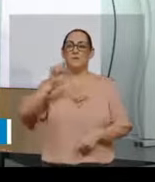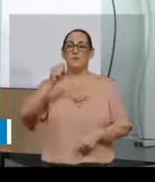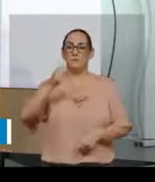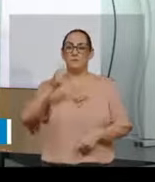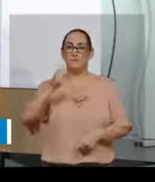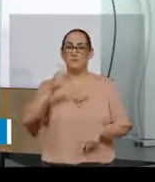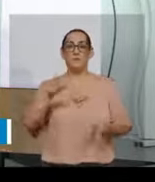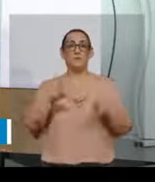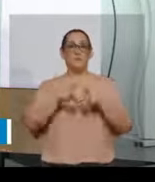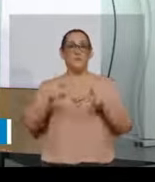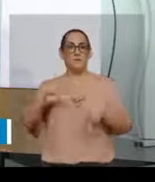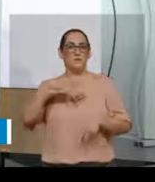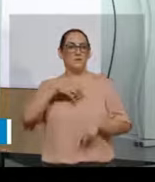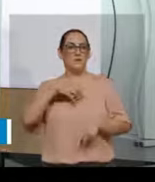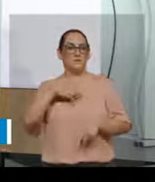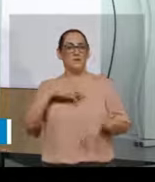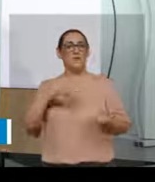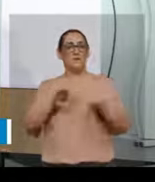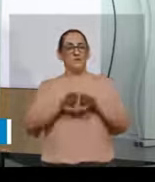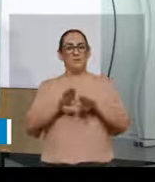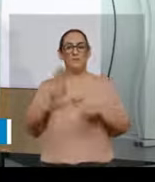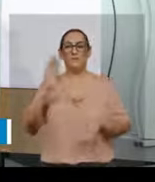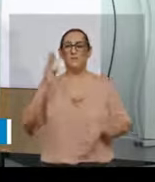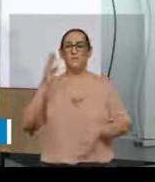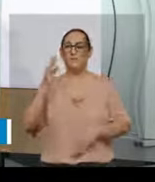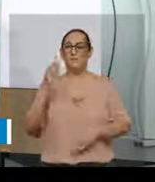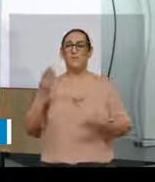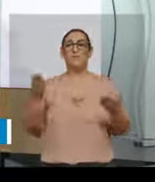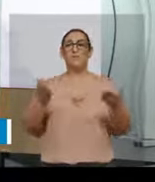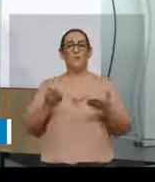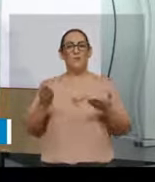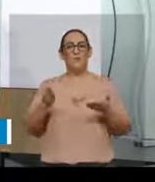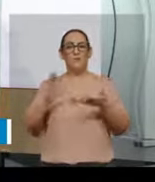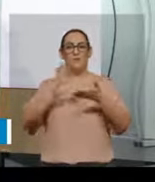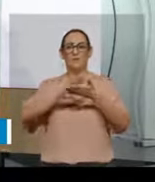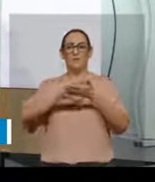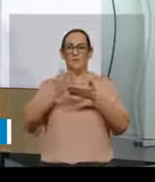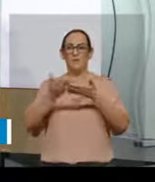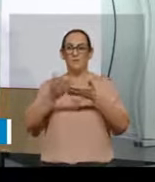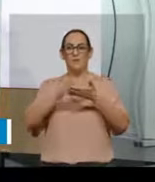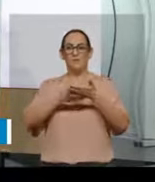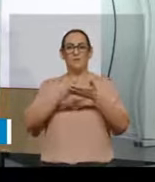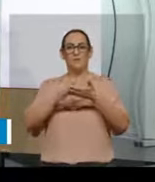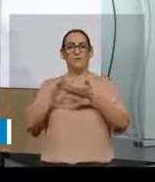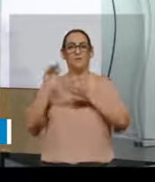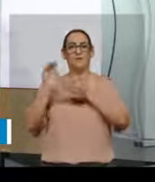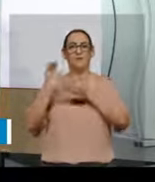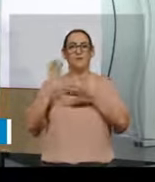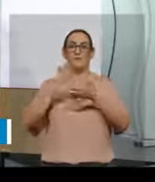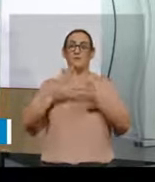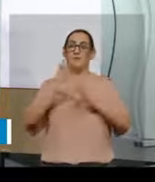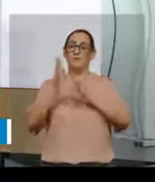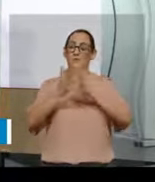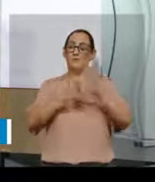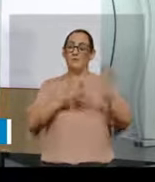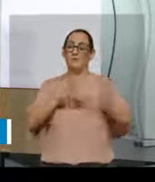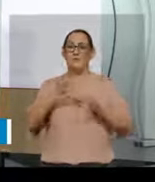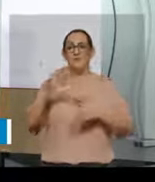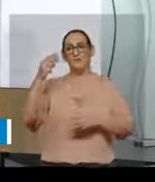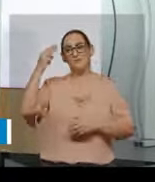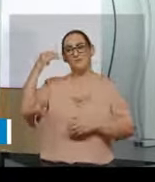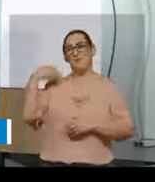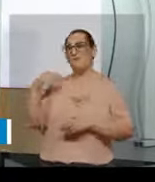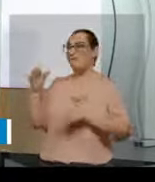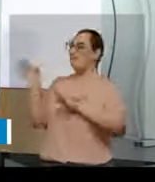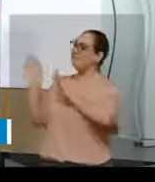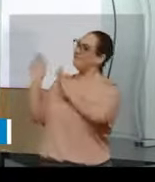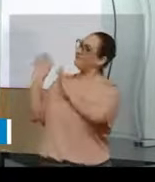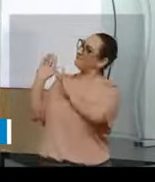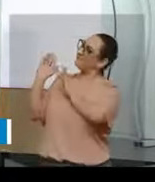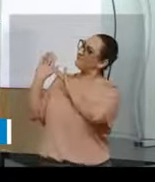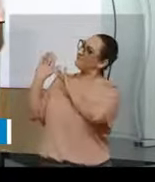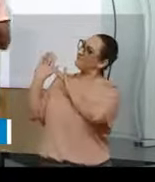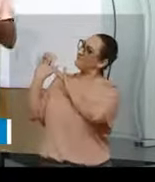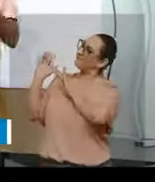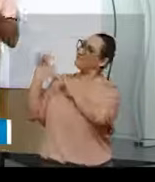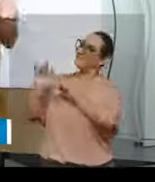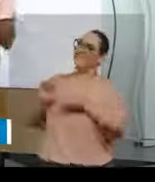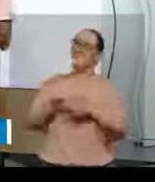Ensino. Estou hoje junto com a nossa amiga intérprete de Libras, Mariana. Olá,